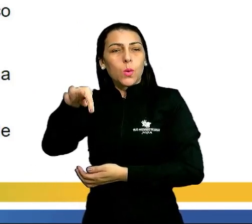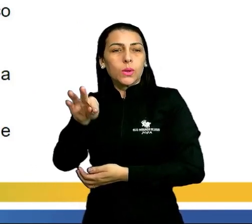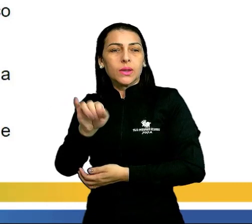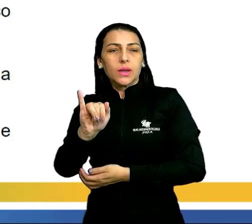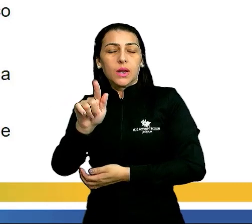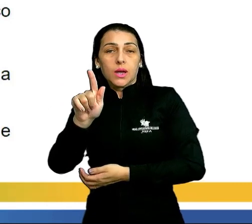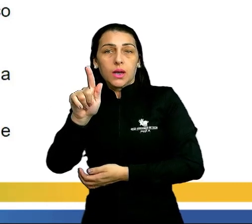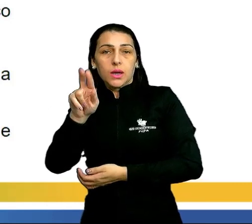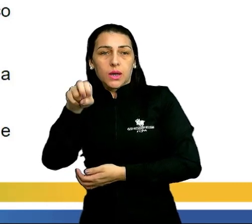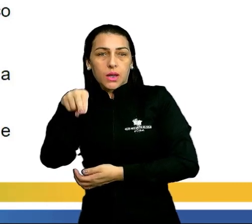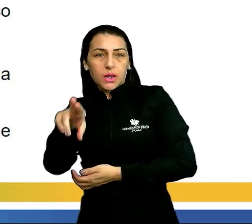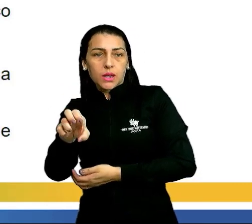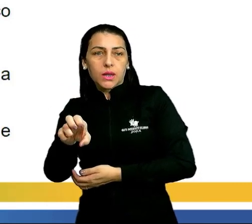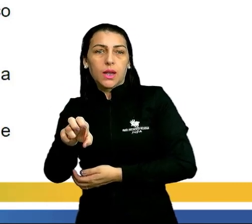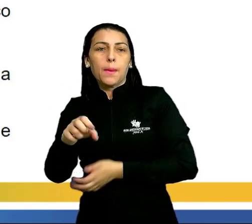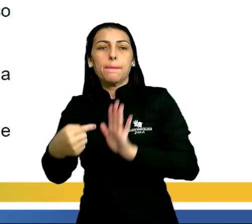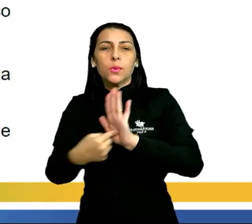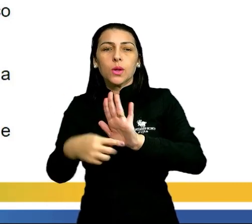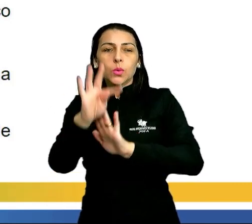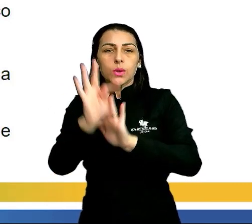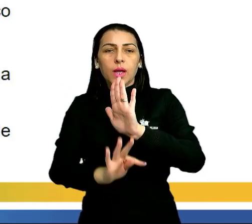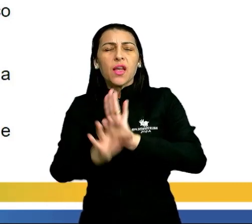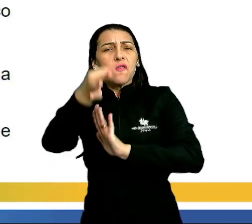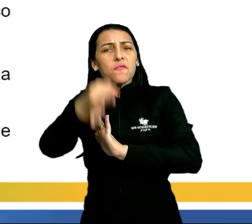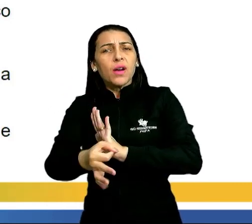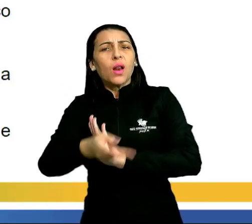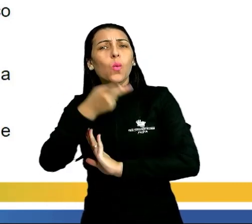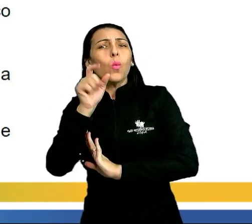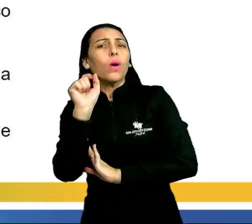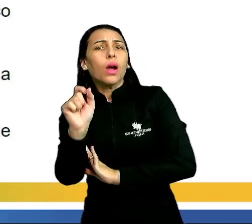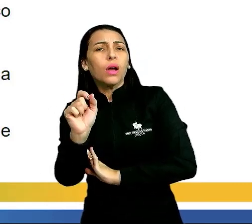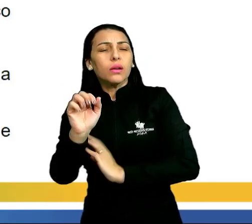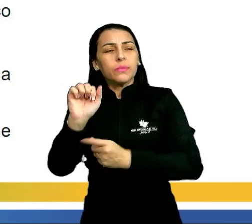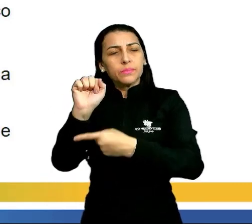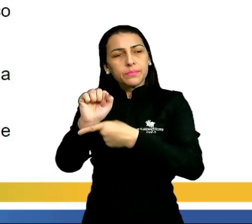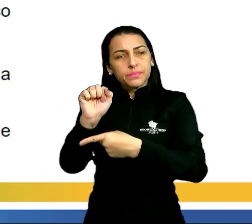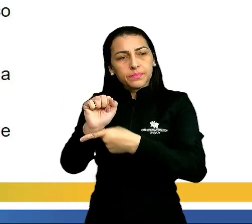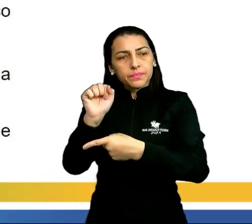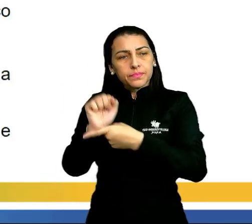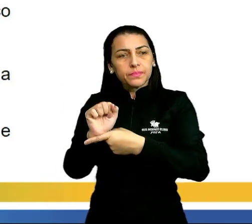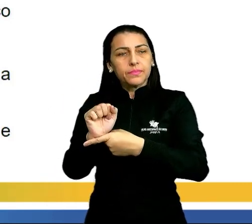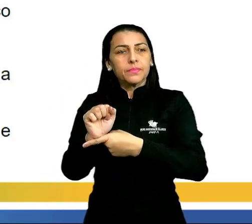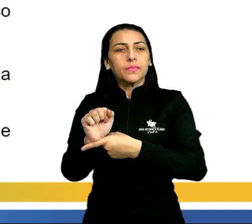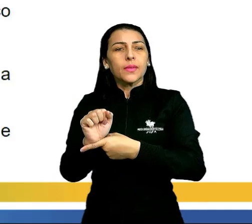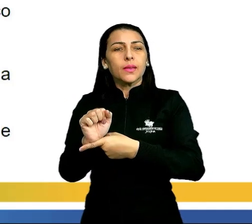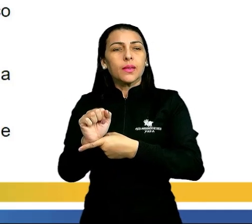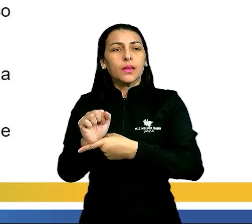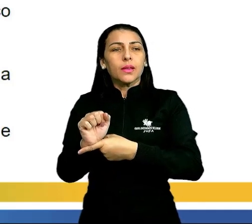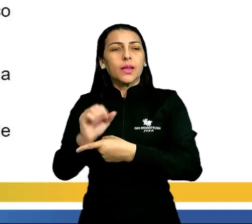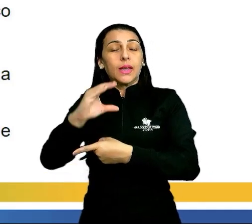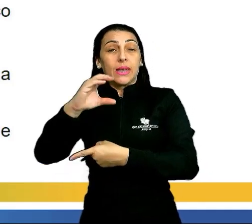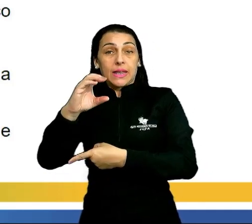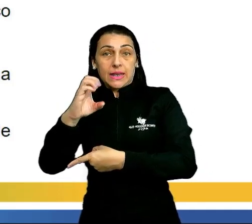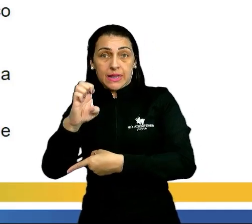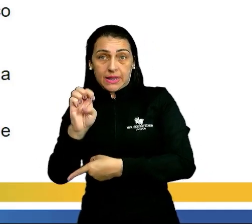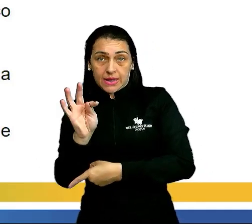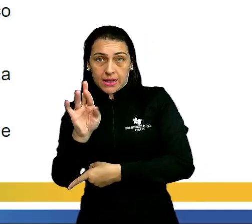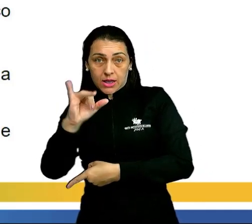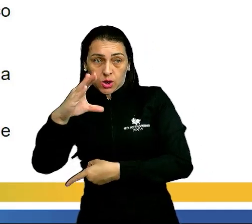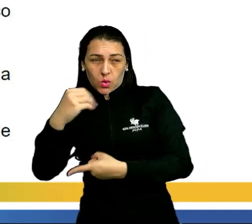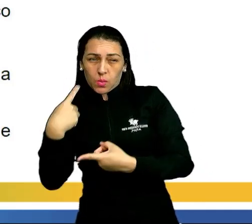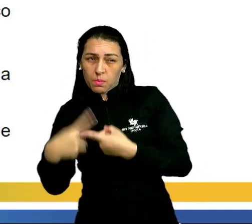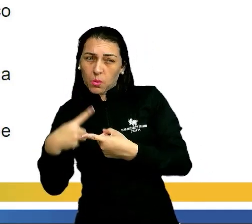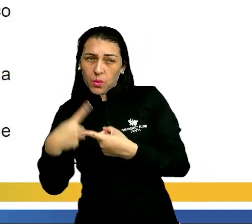de Montaigne, expresso no texto, é correto afirmar que é um pensamento